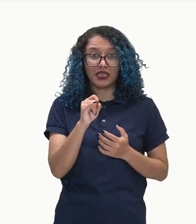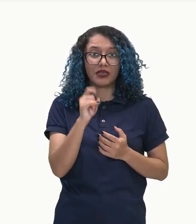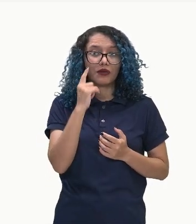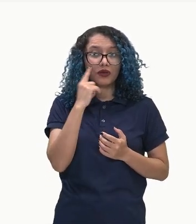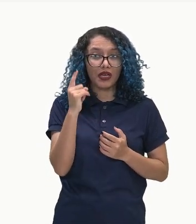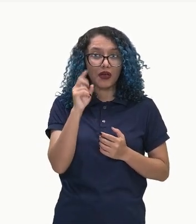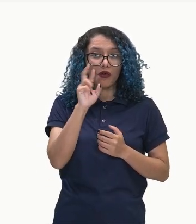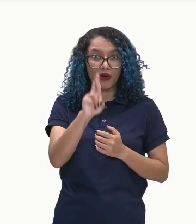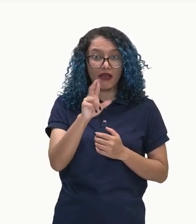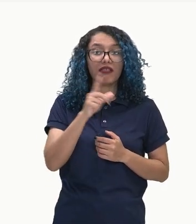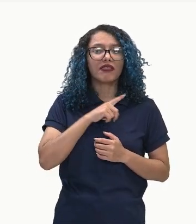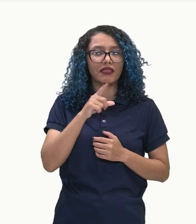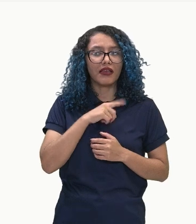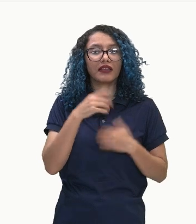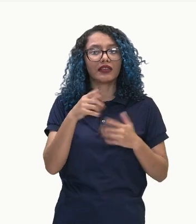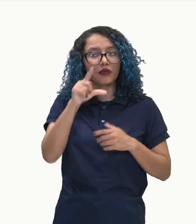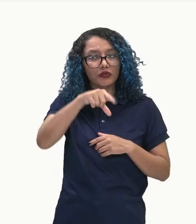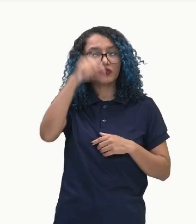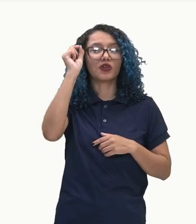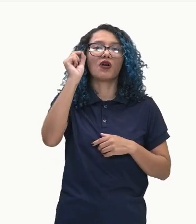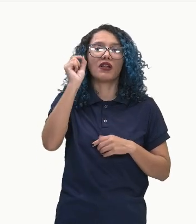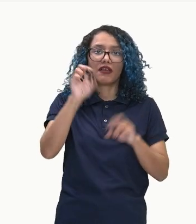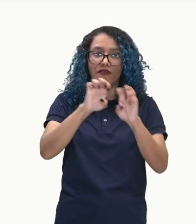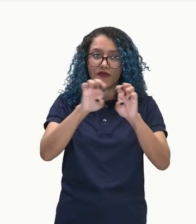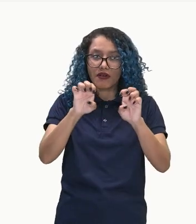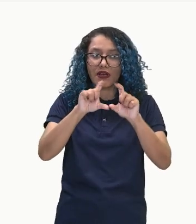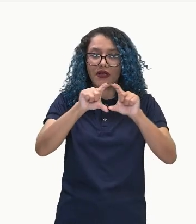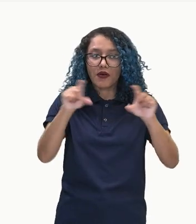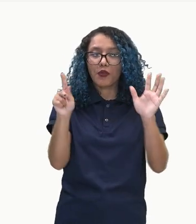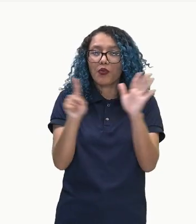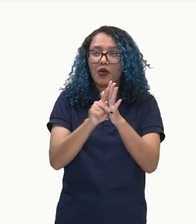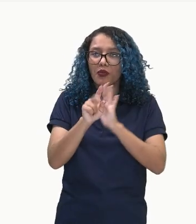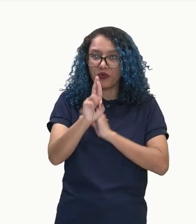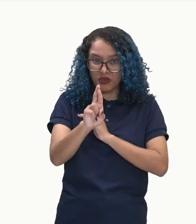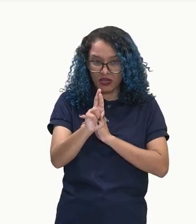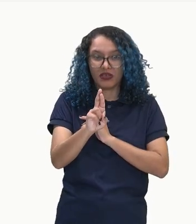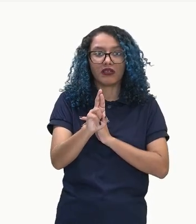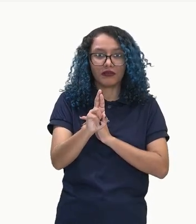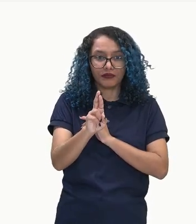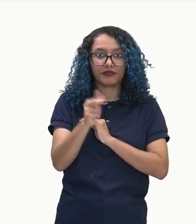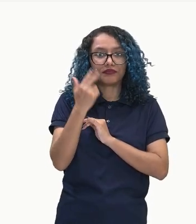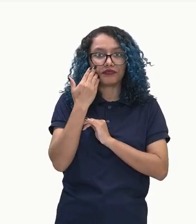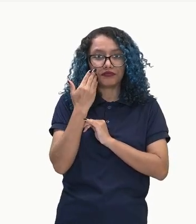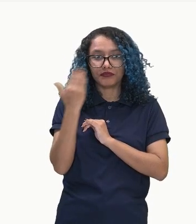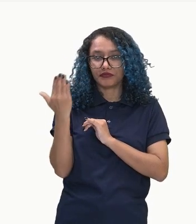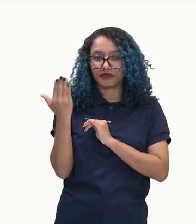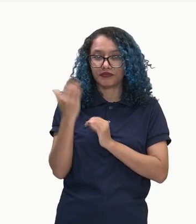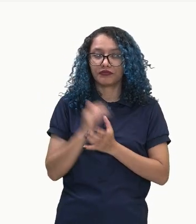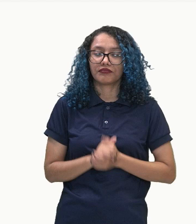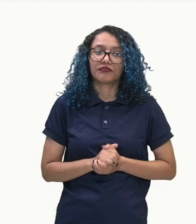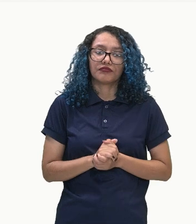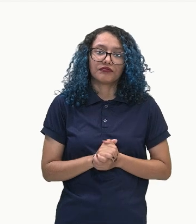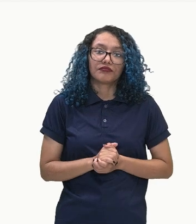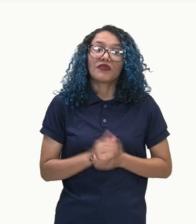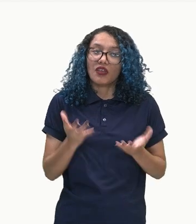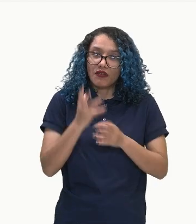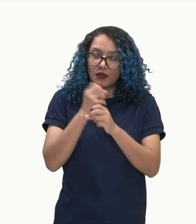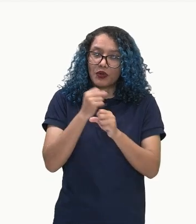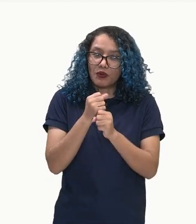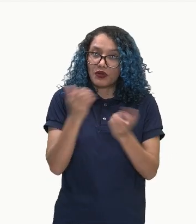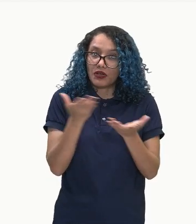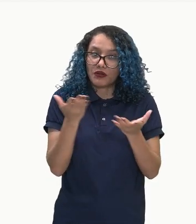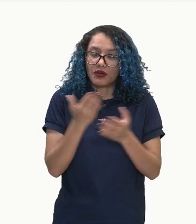eu tenho informação do raio, dê preferência a usar essa fórmula aqui, comprimento igual a 2π vezes r. Bora fazer o cálculo?